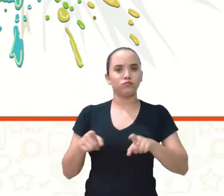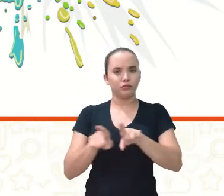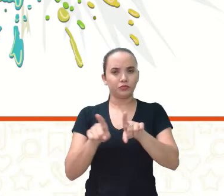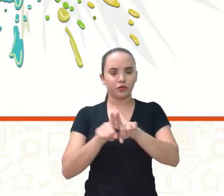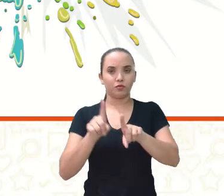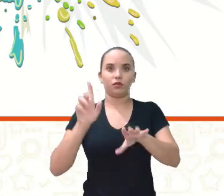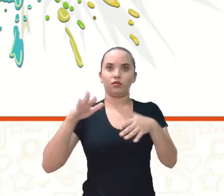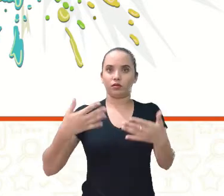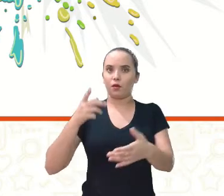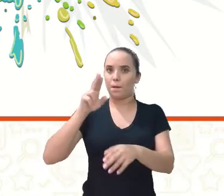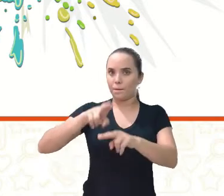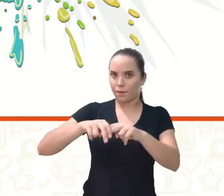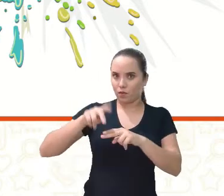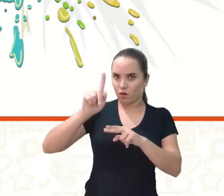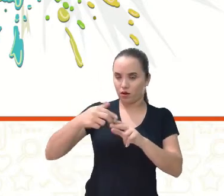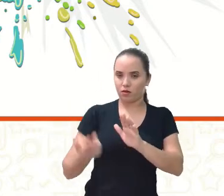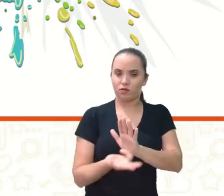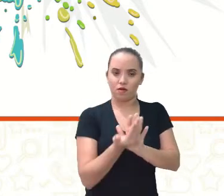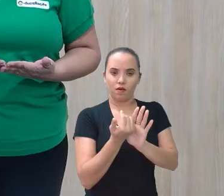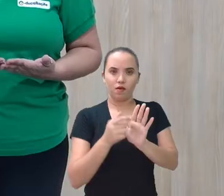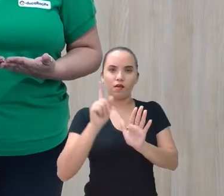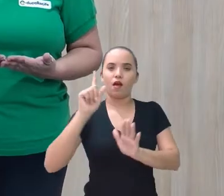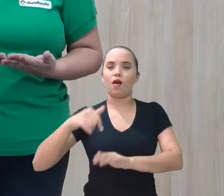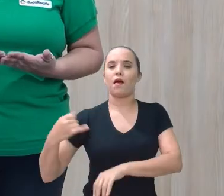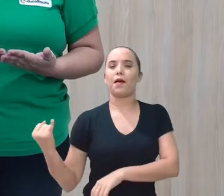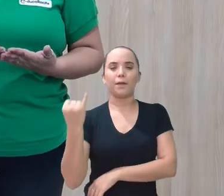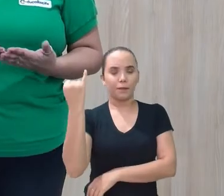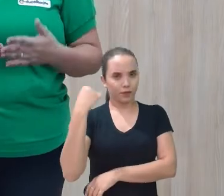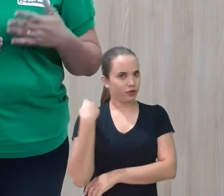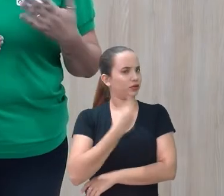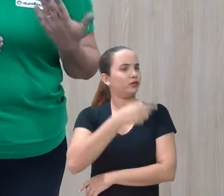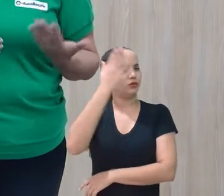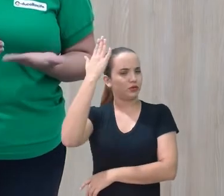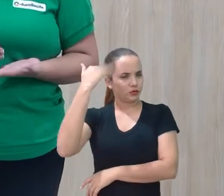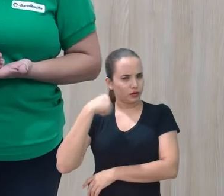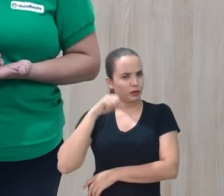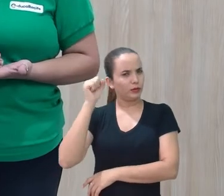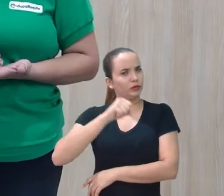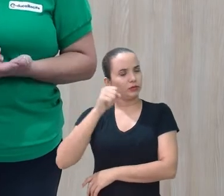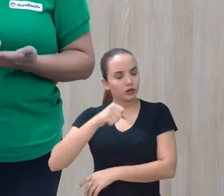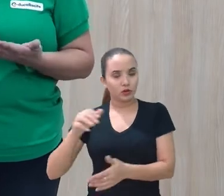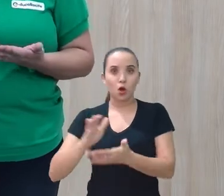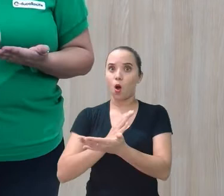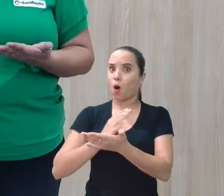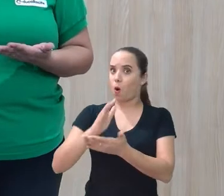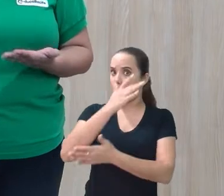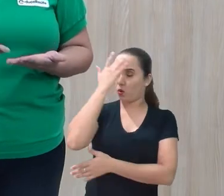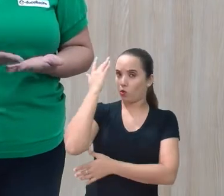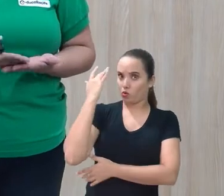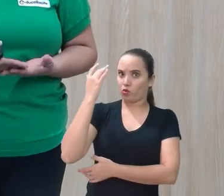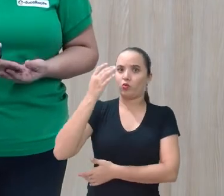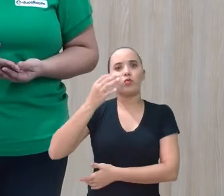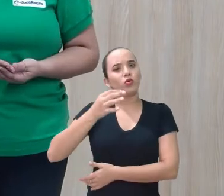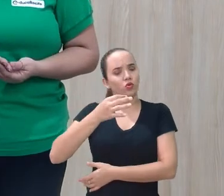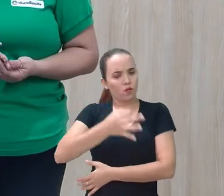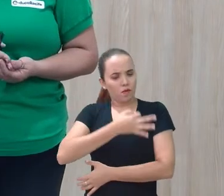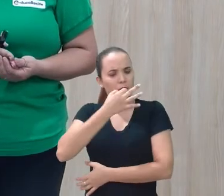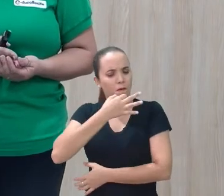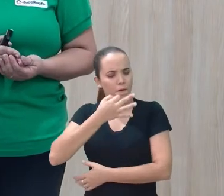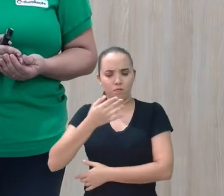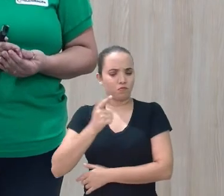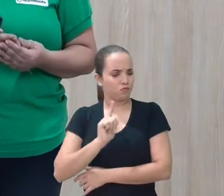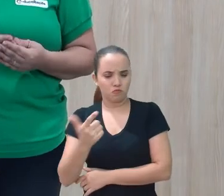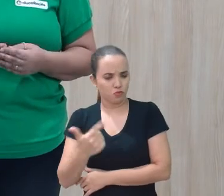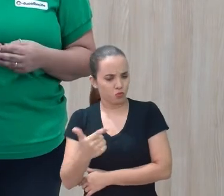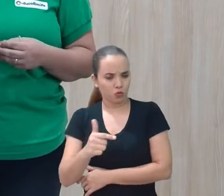recurso importante, não é? Nós sabemos disso. Algumas pessoas podem achar que não, mas nós, você, professor da sala de